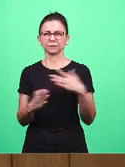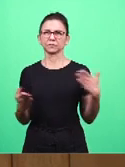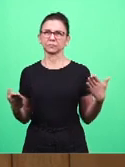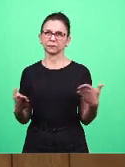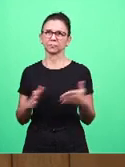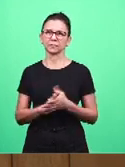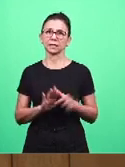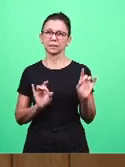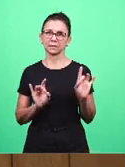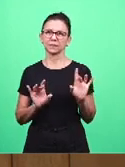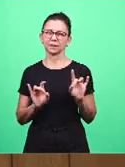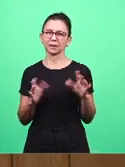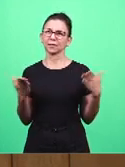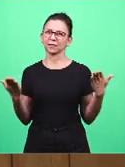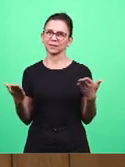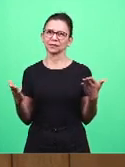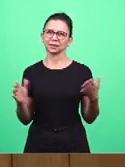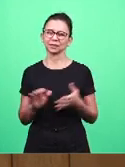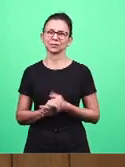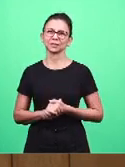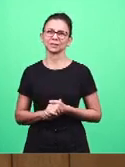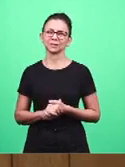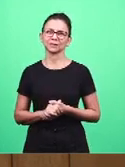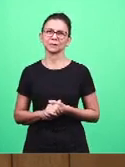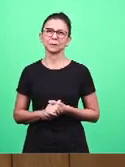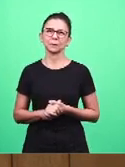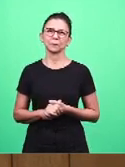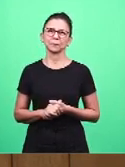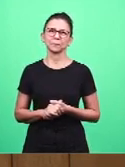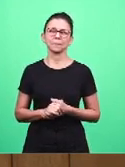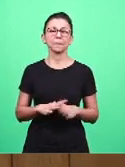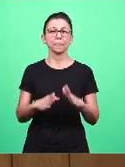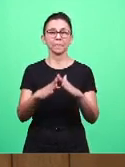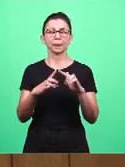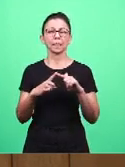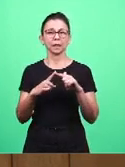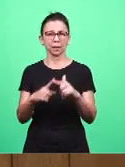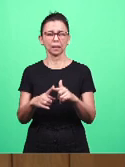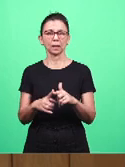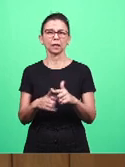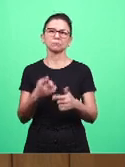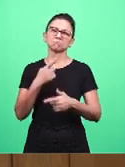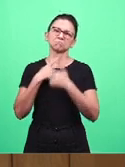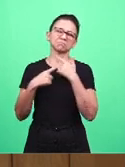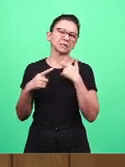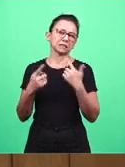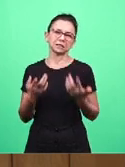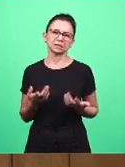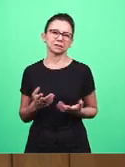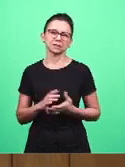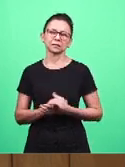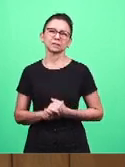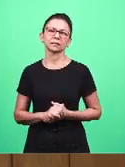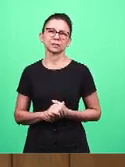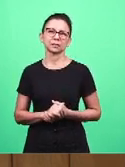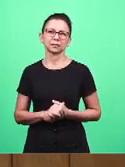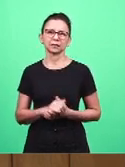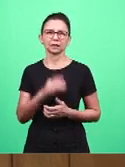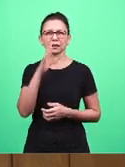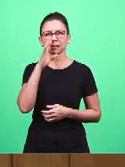as imagens aí. E ainda uma grande evangelização que foi realizada na cidade de Rondon, do Pará, em